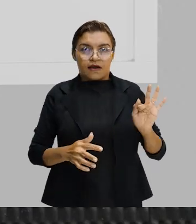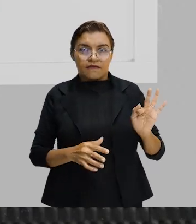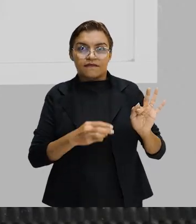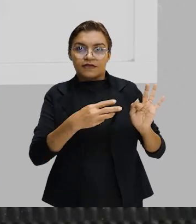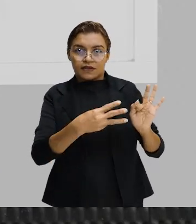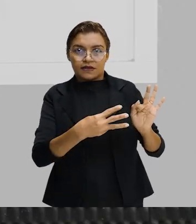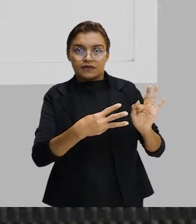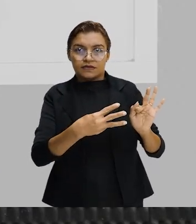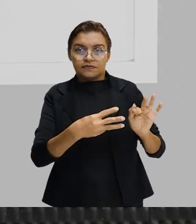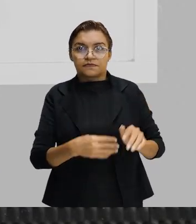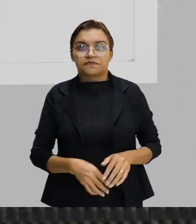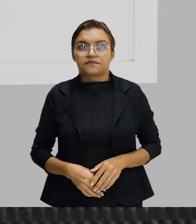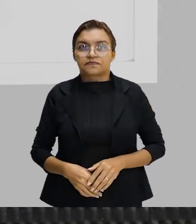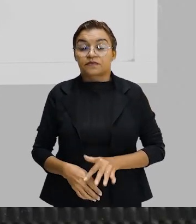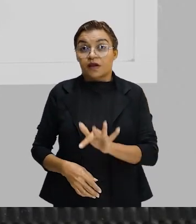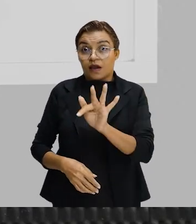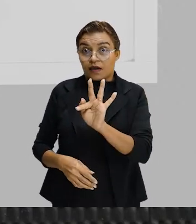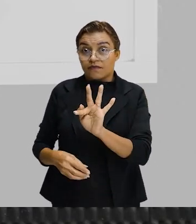e força 4.